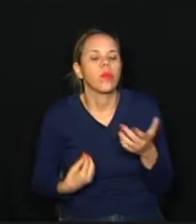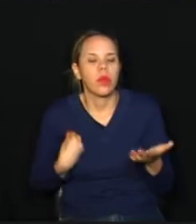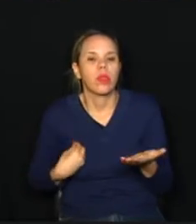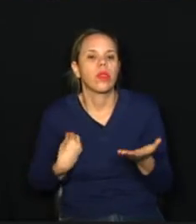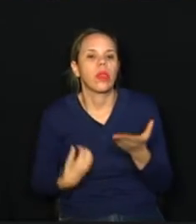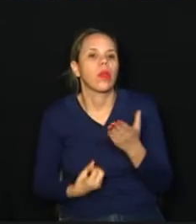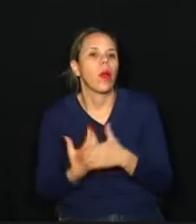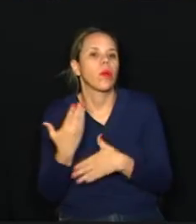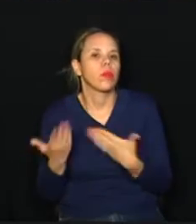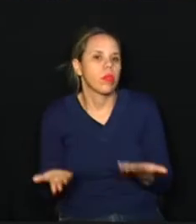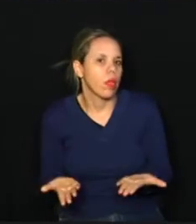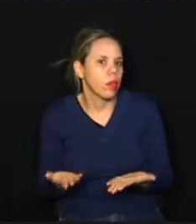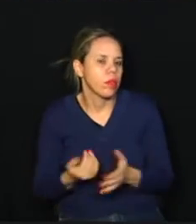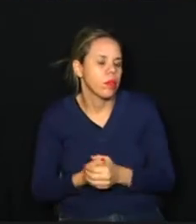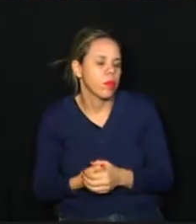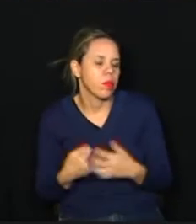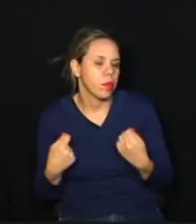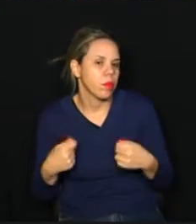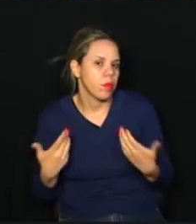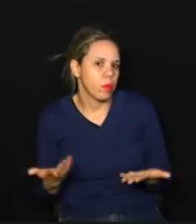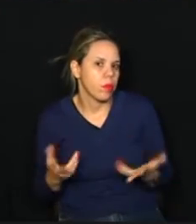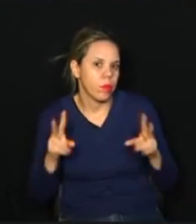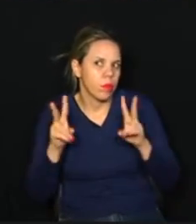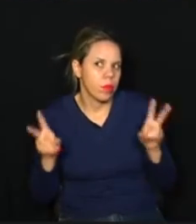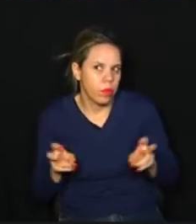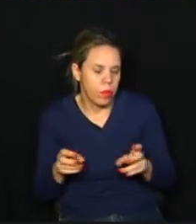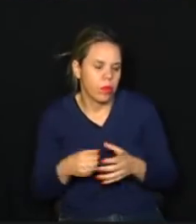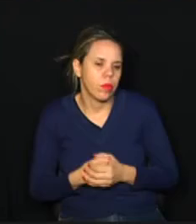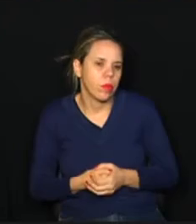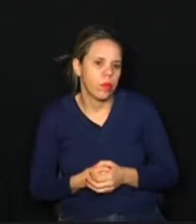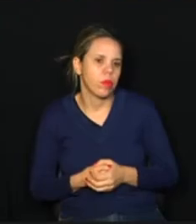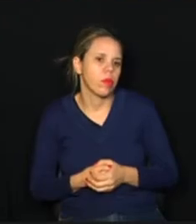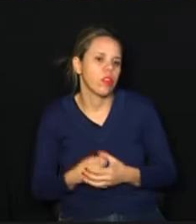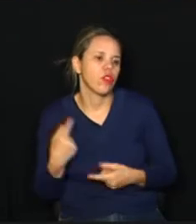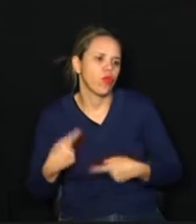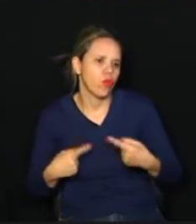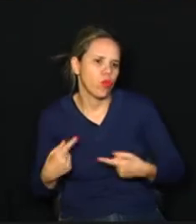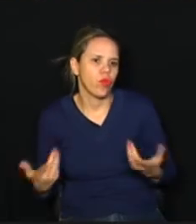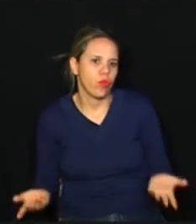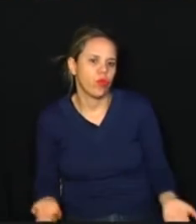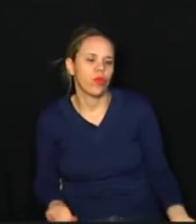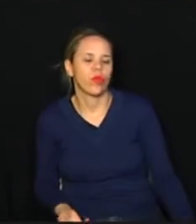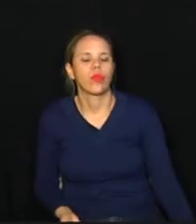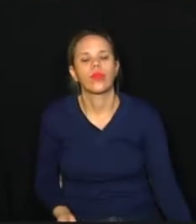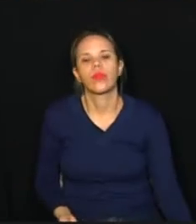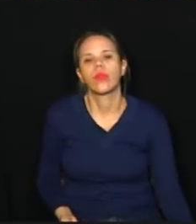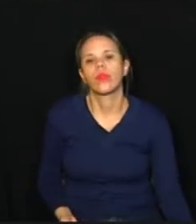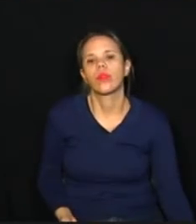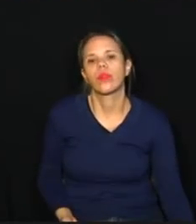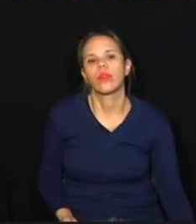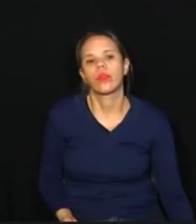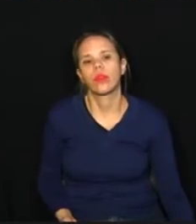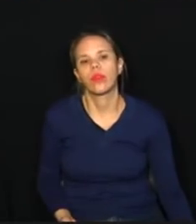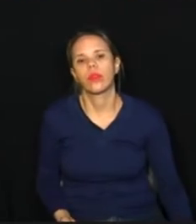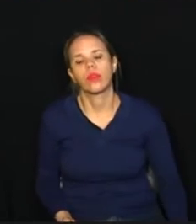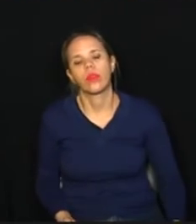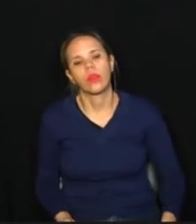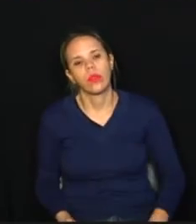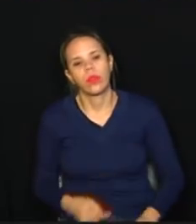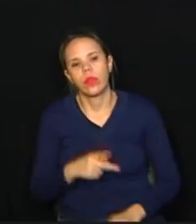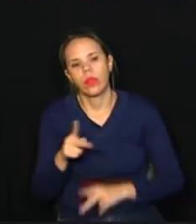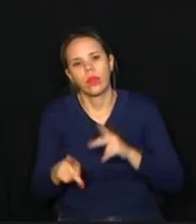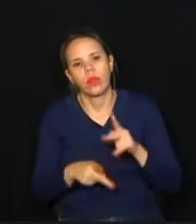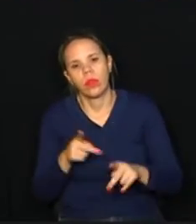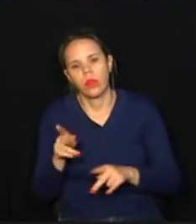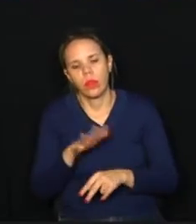dizer, isso deve ser um assunto a ser discutido, e inclusive pela